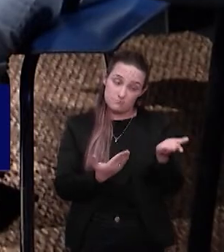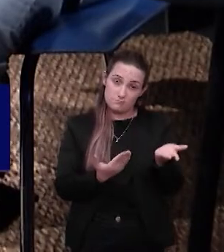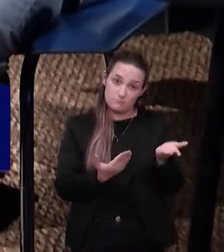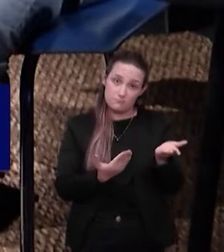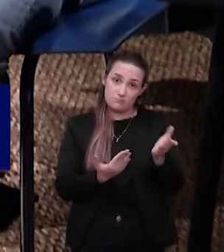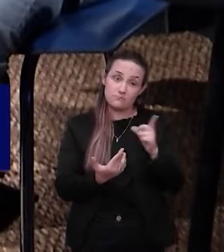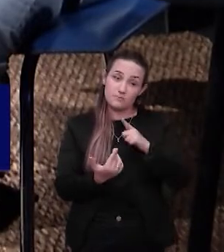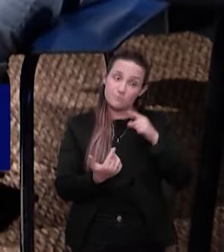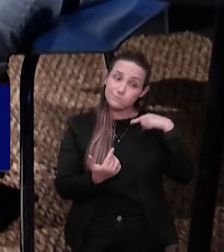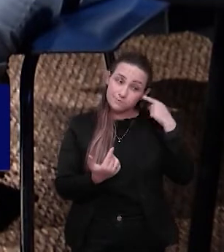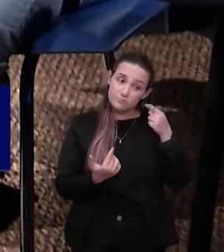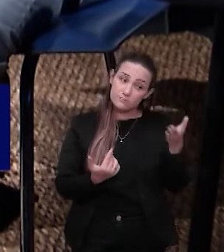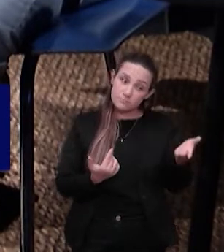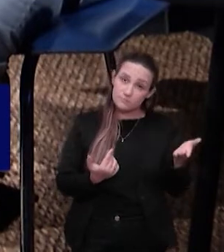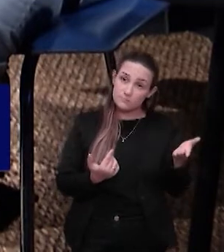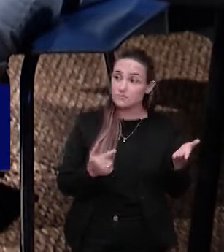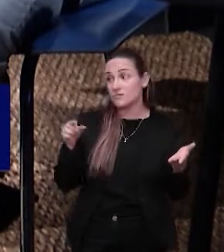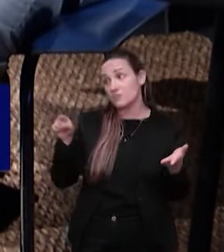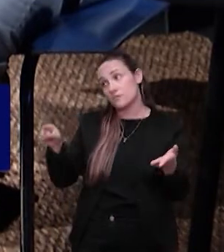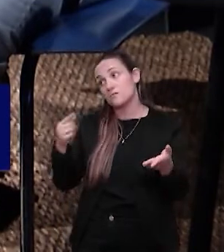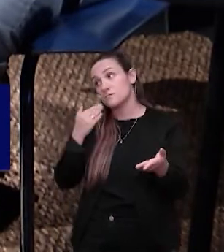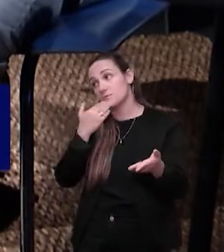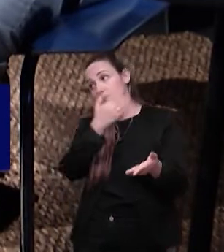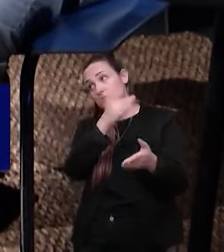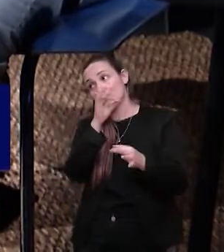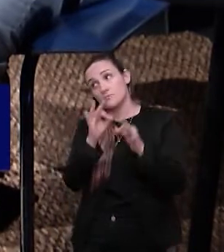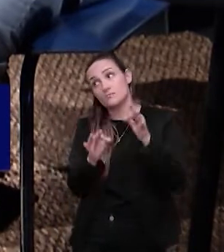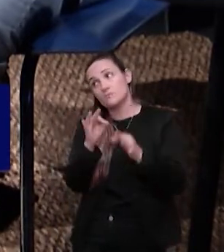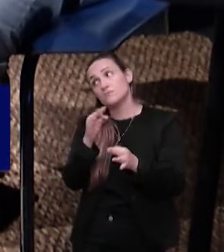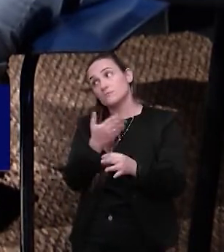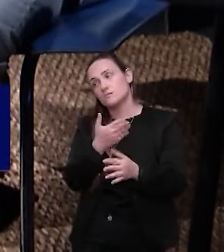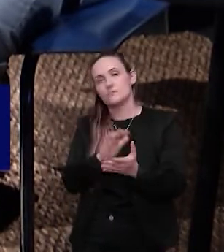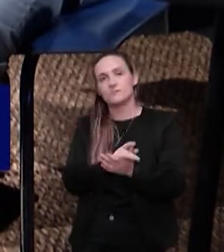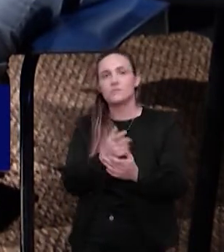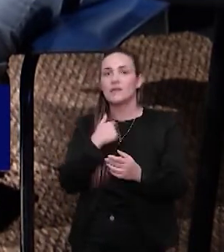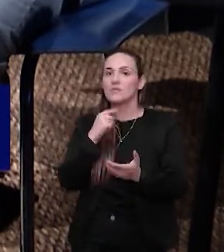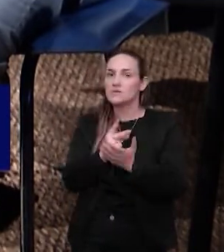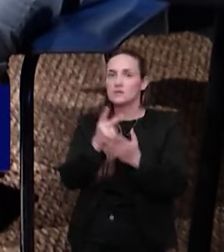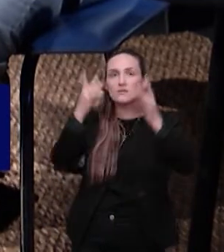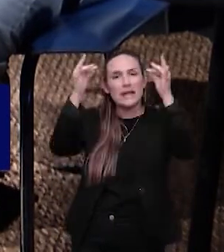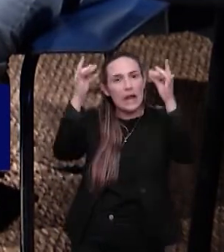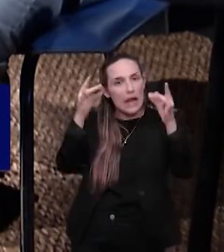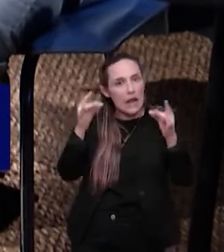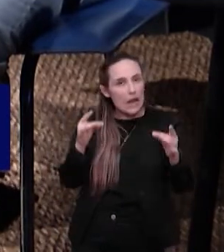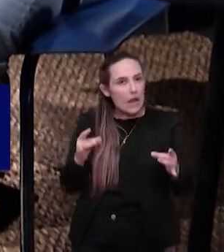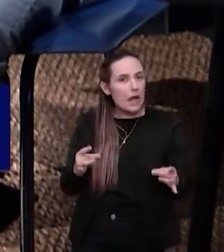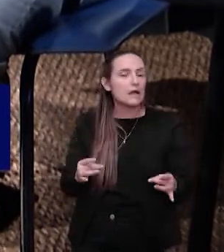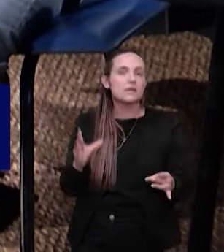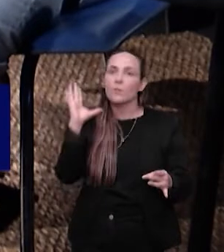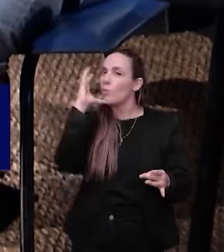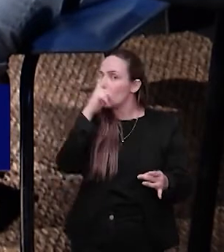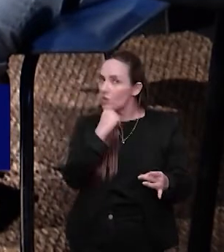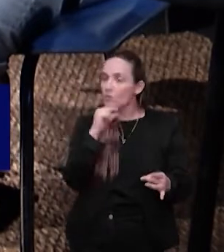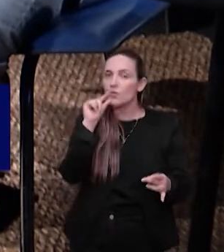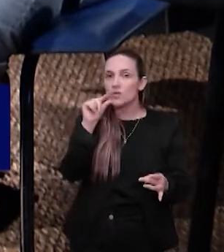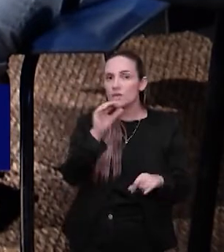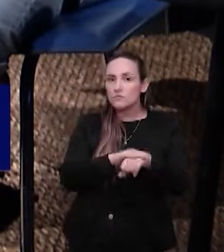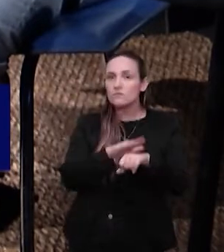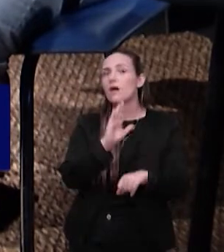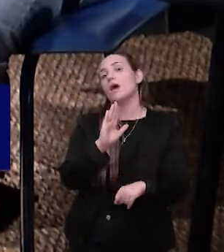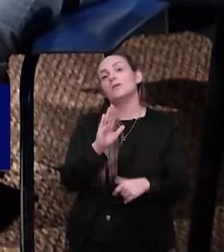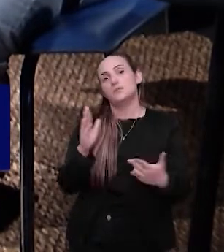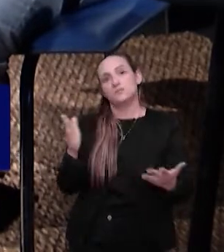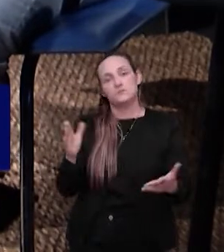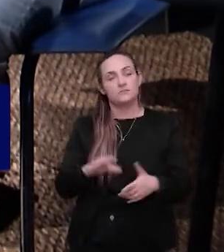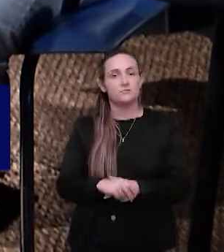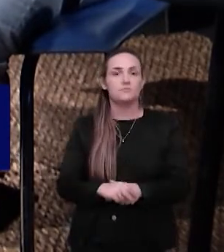e mostrava o que o direito dizia e pedia para os jurados de justiça. Mas eu sempre fui muito detalhista nos júris. Os meus júris eram mais extensos, eu falava